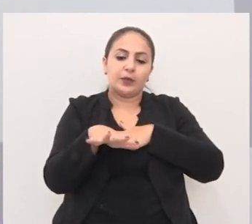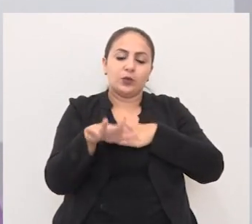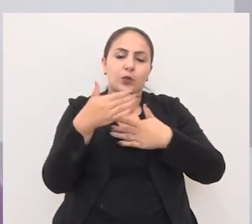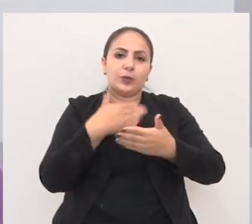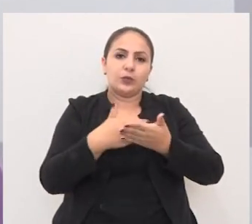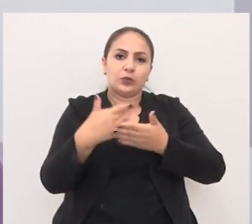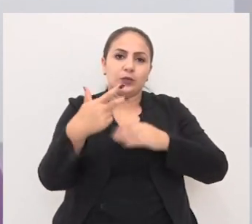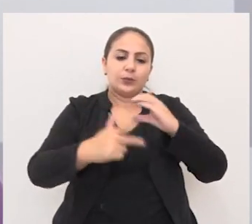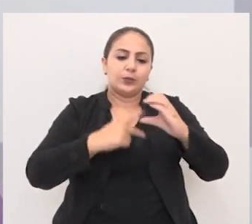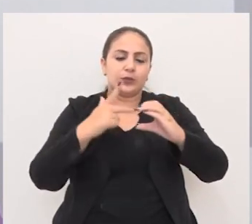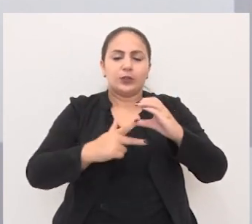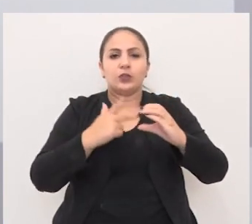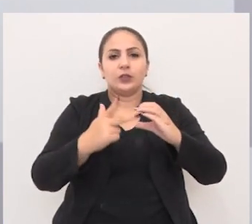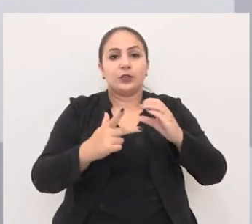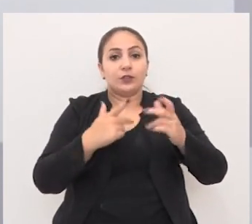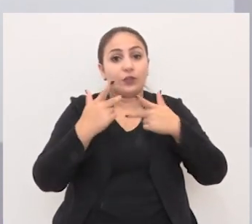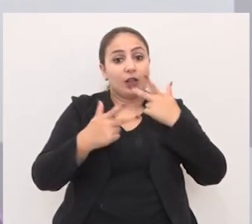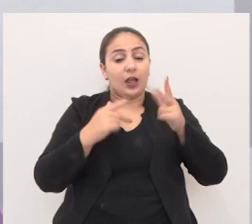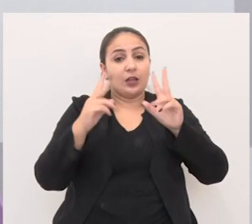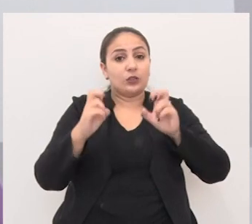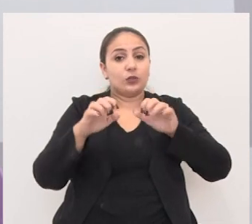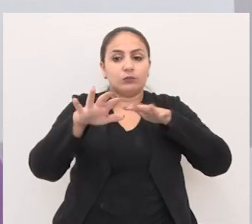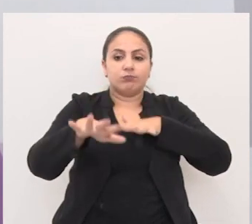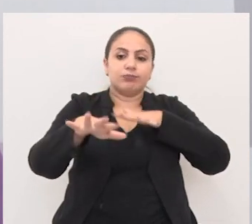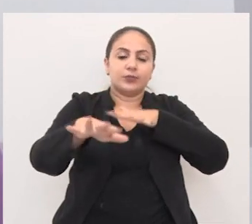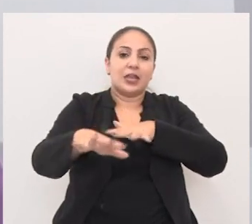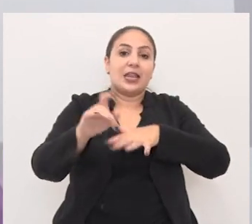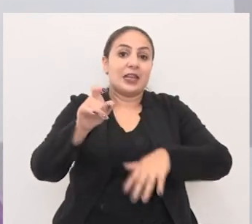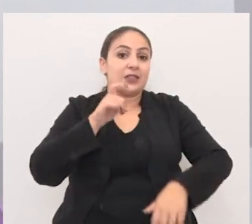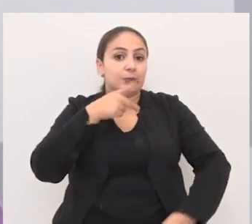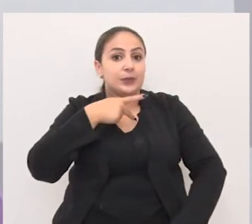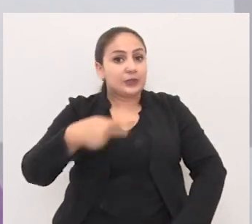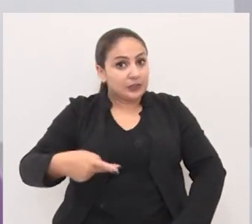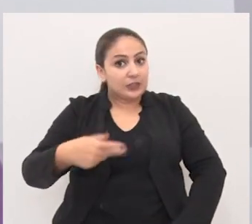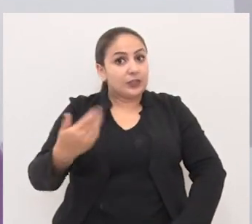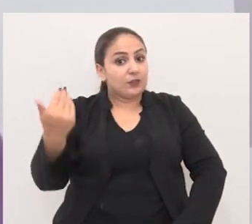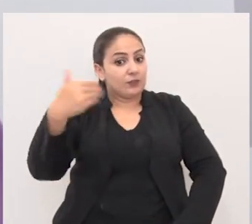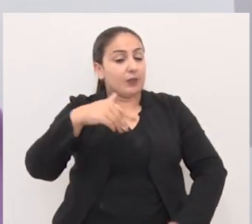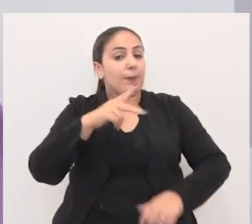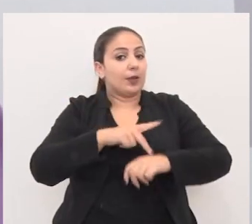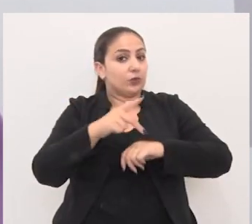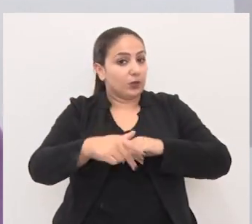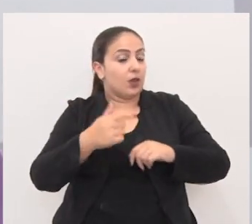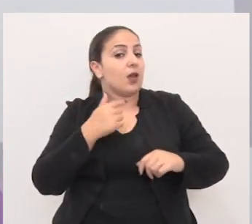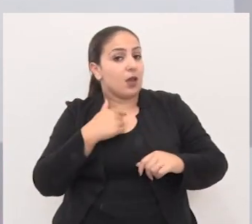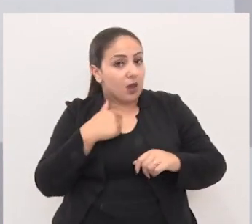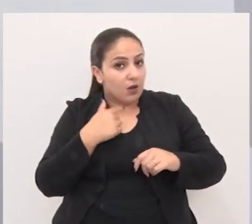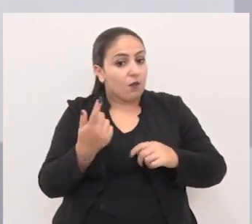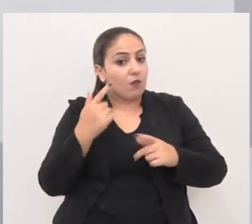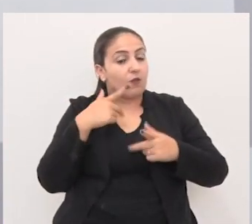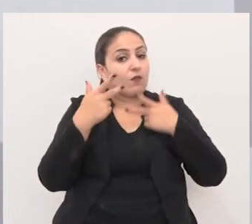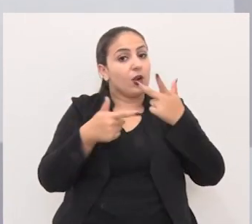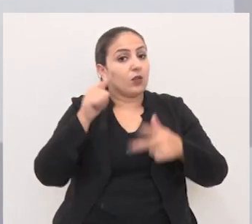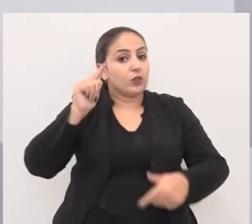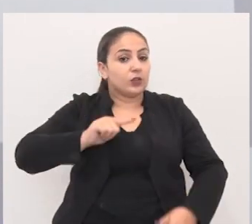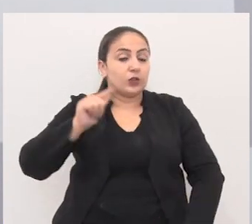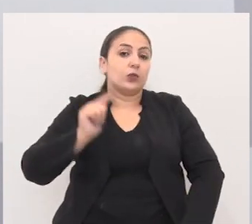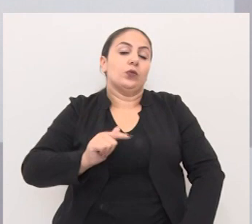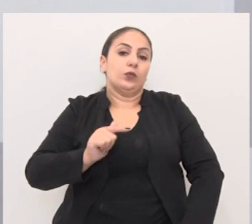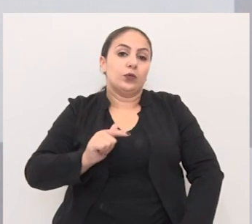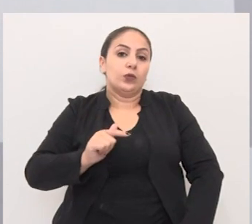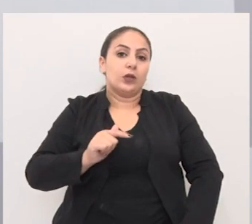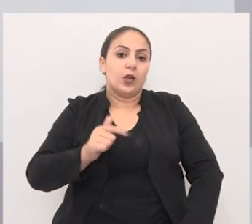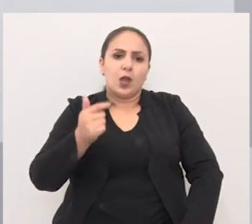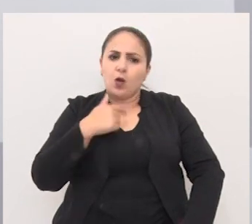que partiu aqui da Câmara no que diz respeito sobre a caravana do ex-presidente estar em Passo Fundo, eu volto a dizer e me